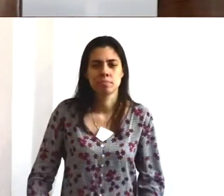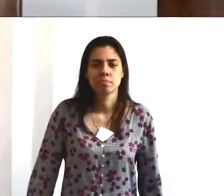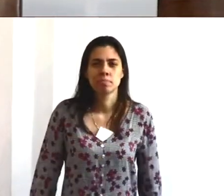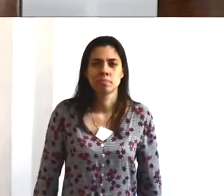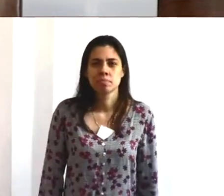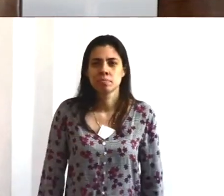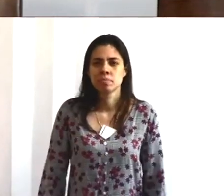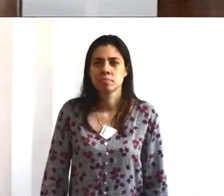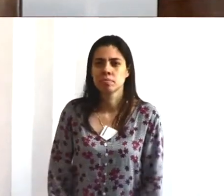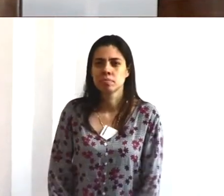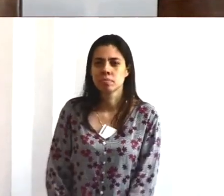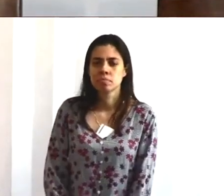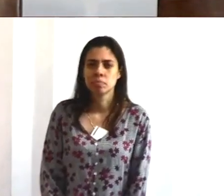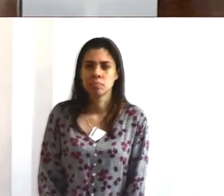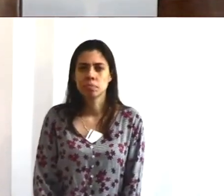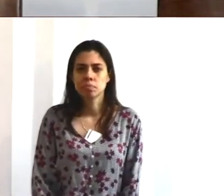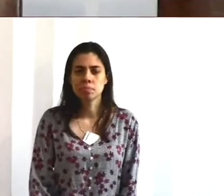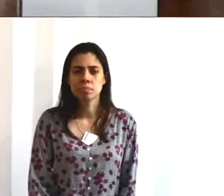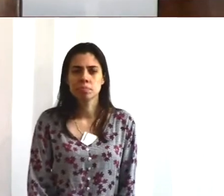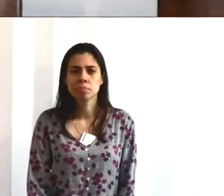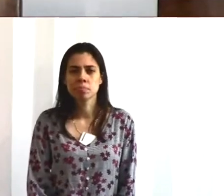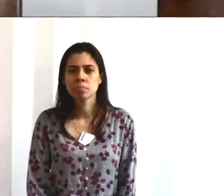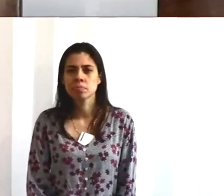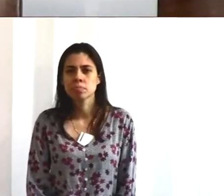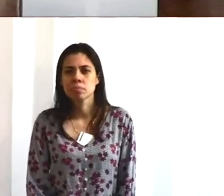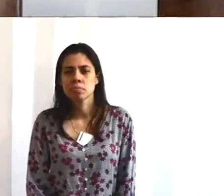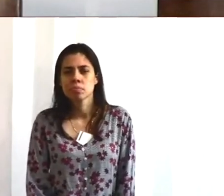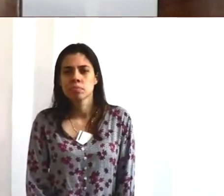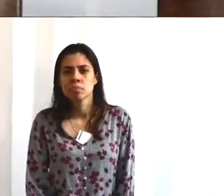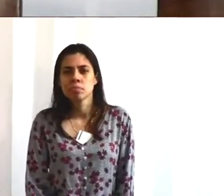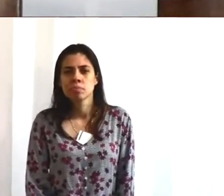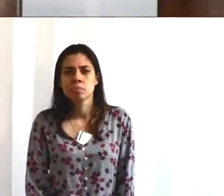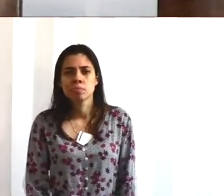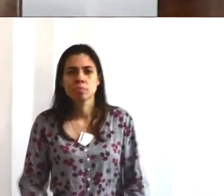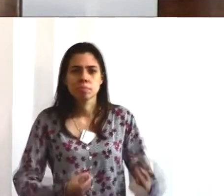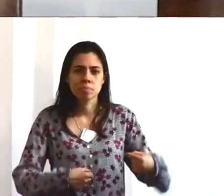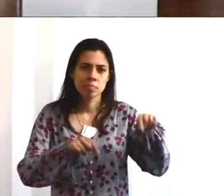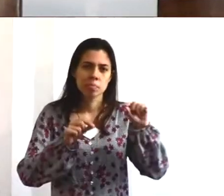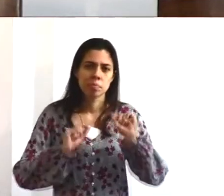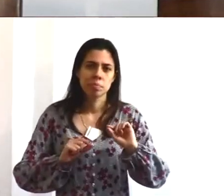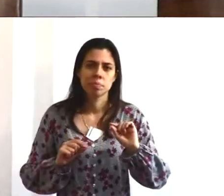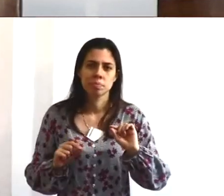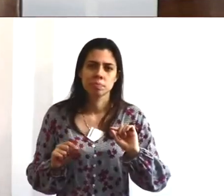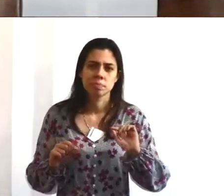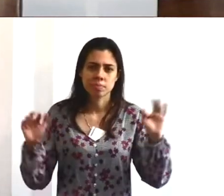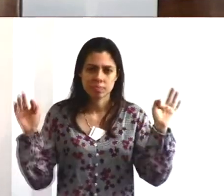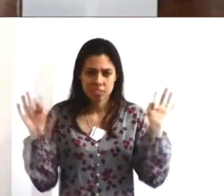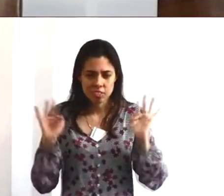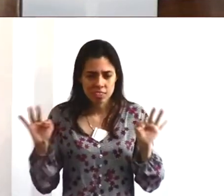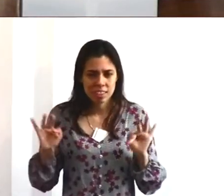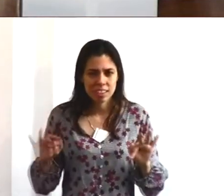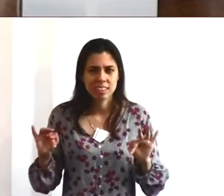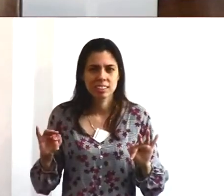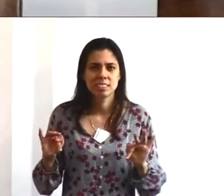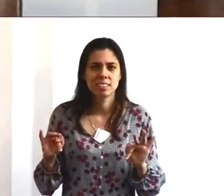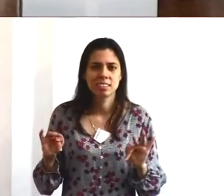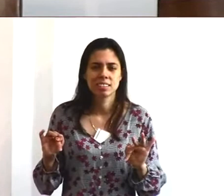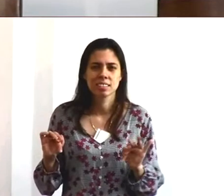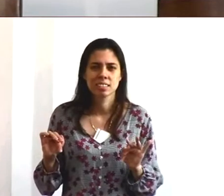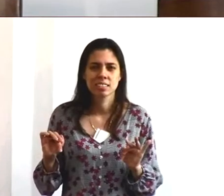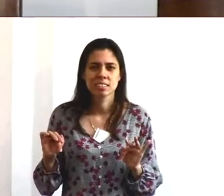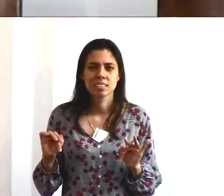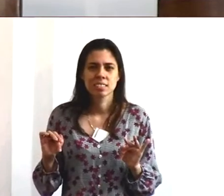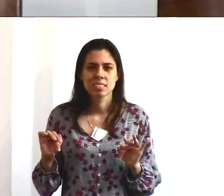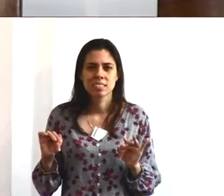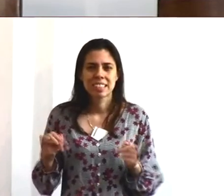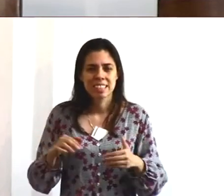vai me dar força, é esse que vai trazer ânimo, é esse que vai me conduzir, pois Ele é o Espírito Santo